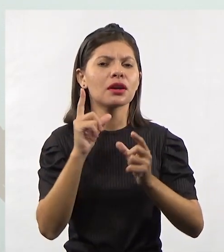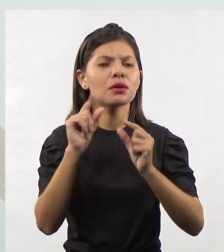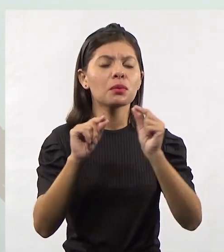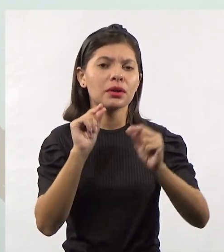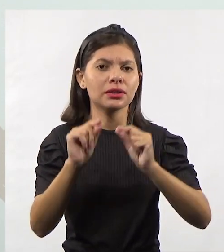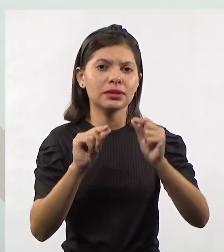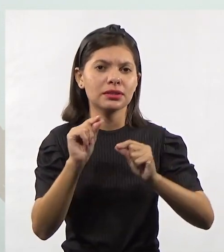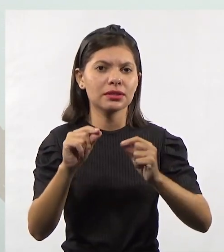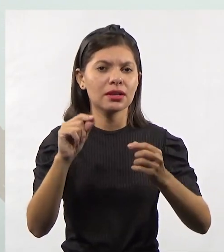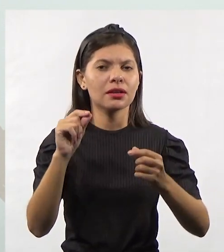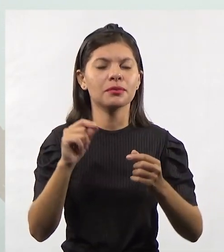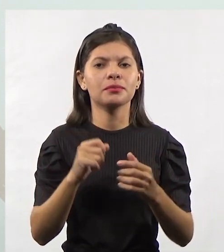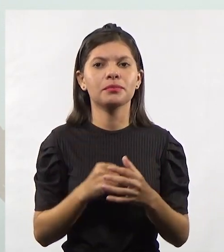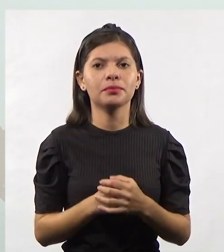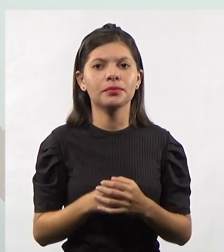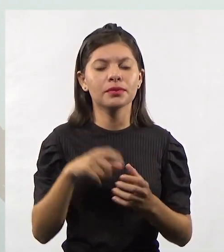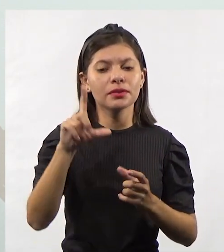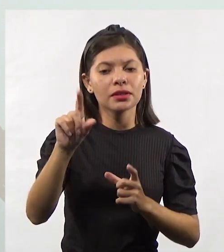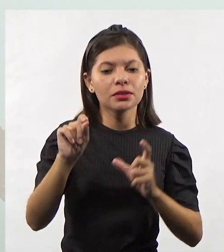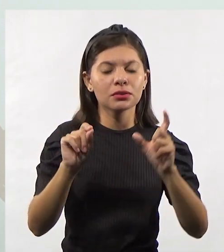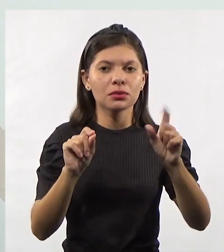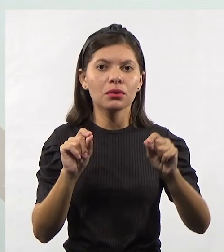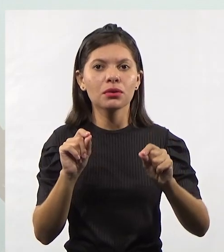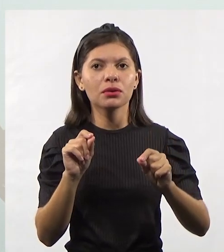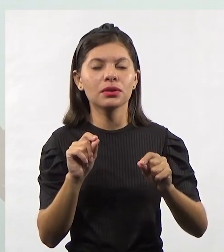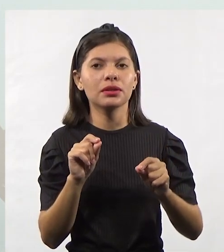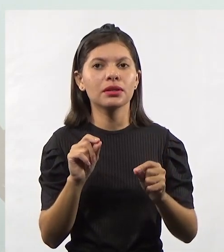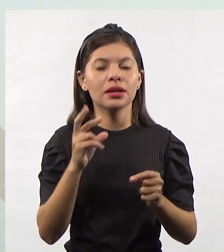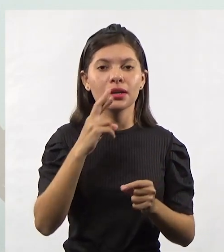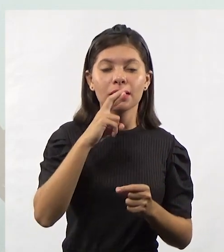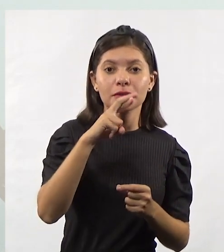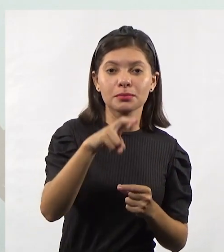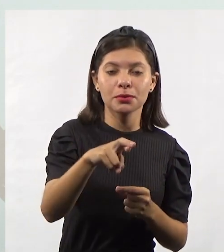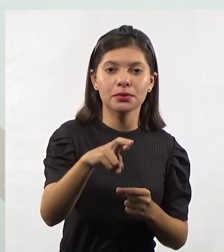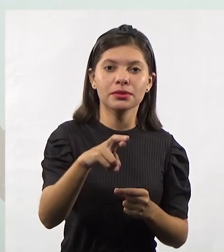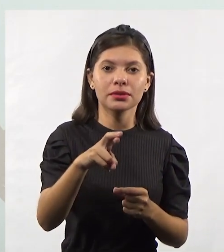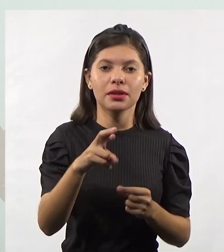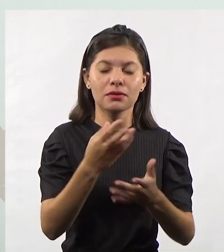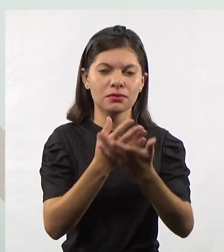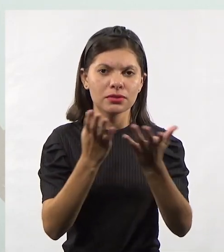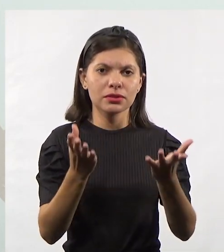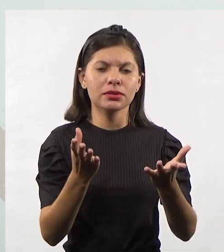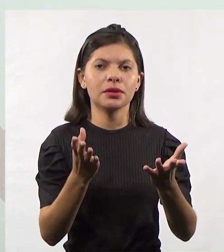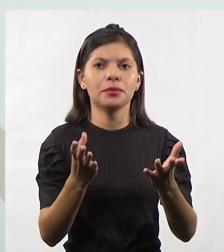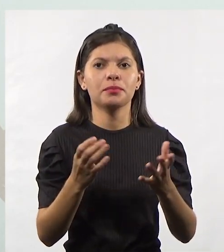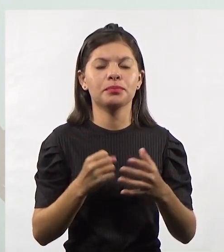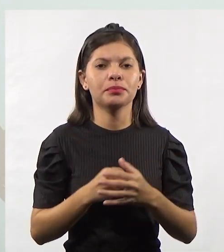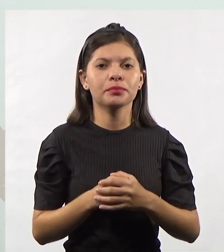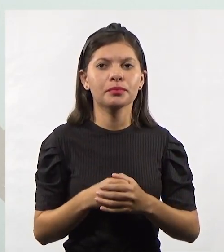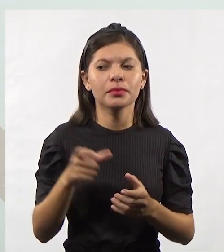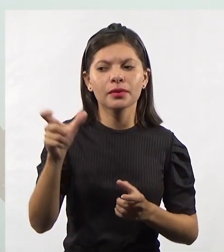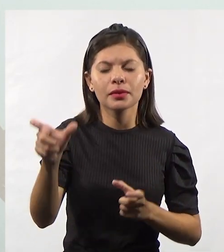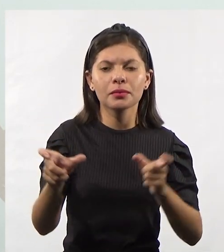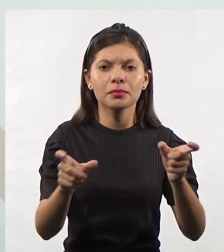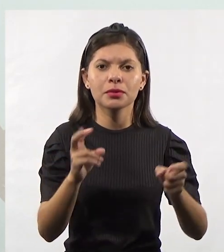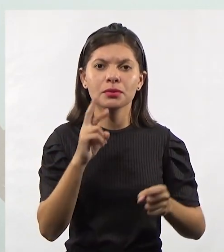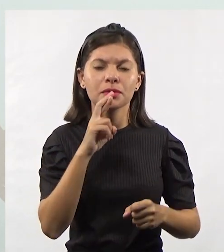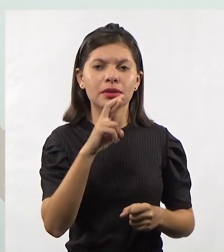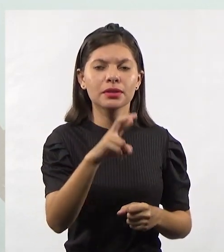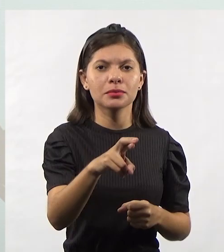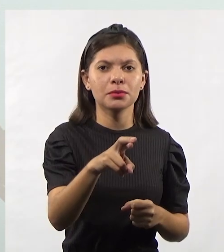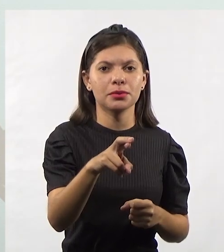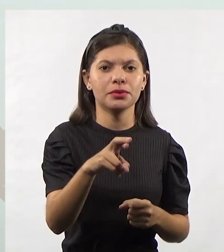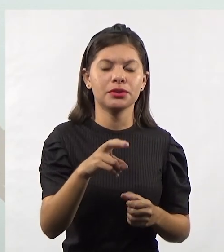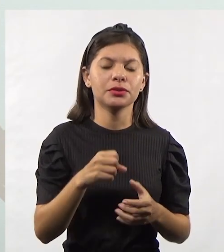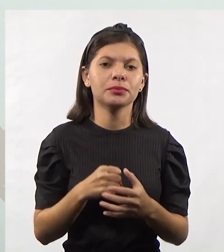você marca você que vai marcar ali a resposta não é a pessoa que está respondendo que vai